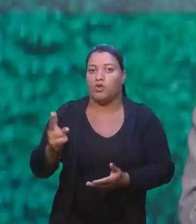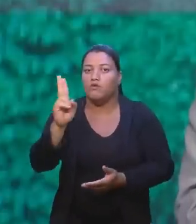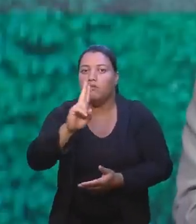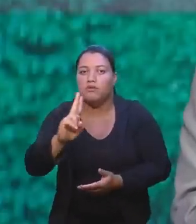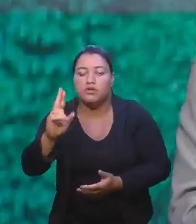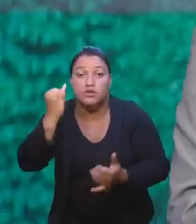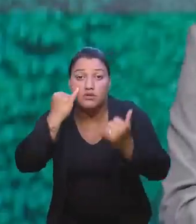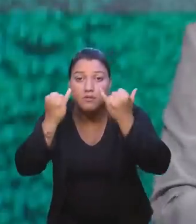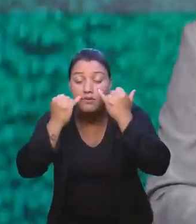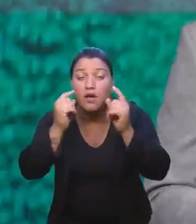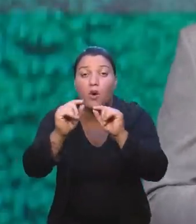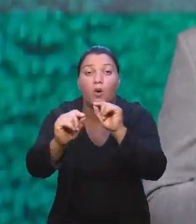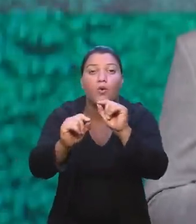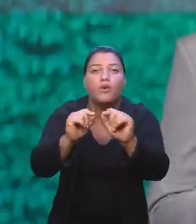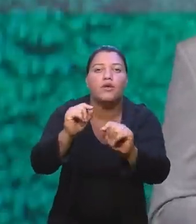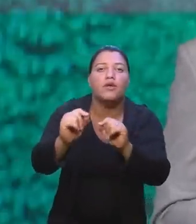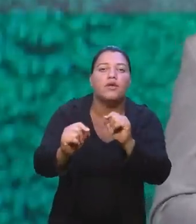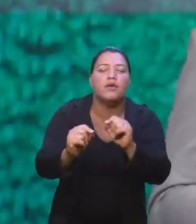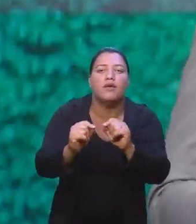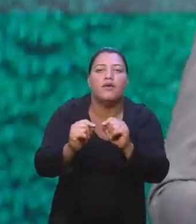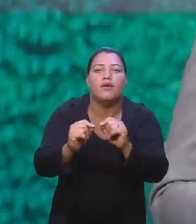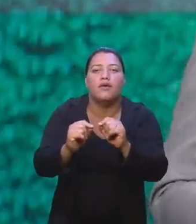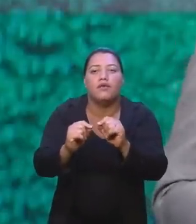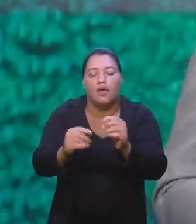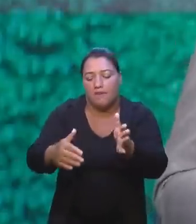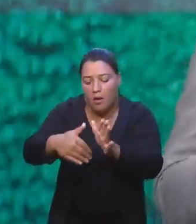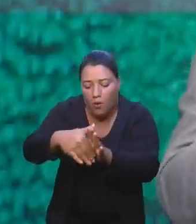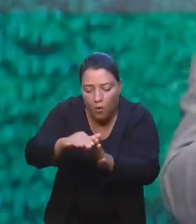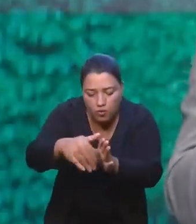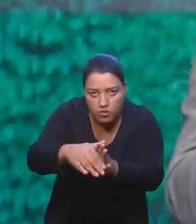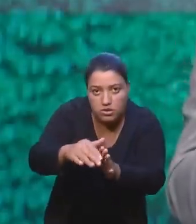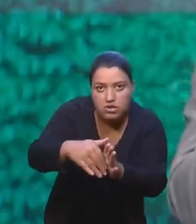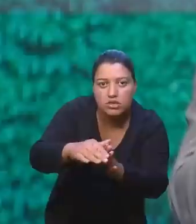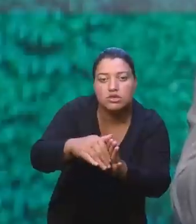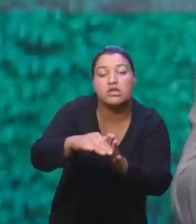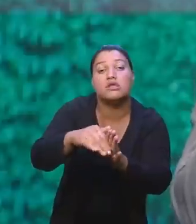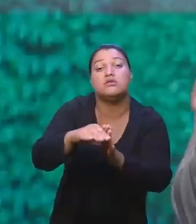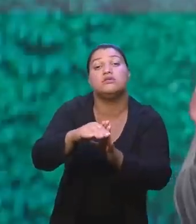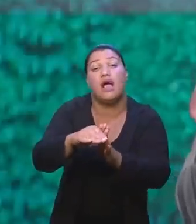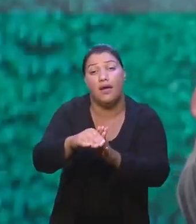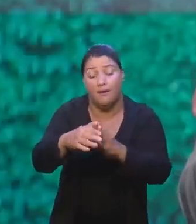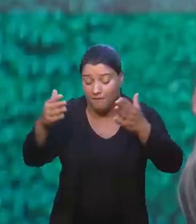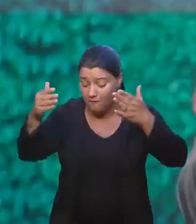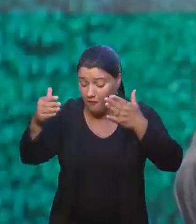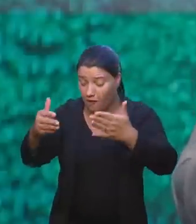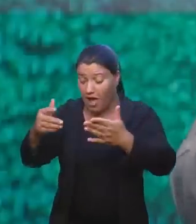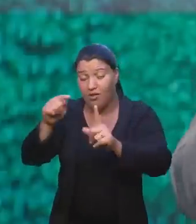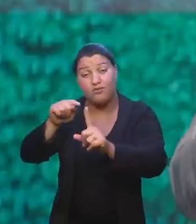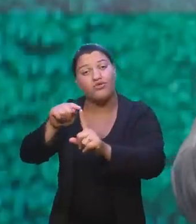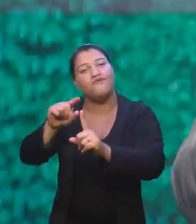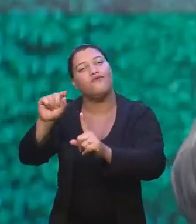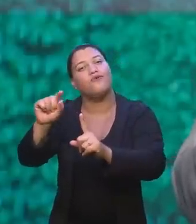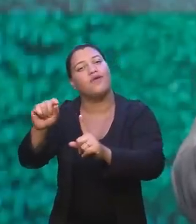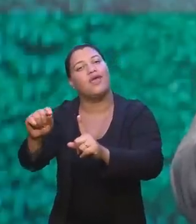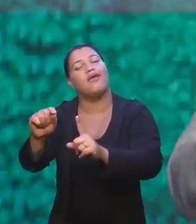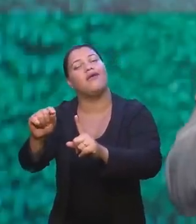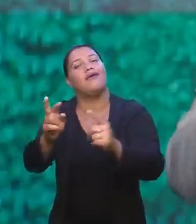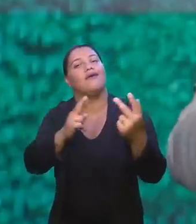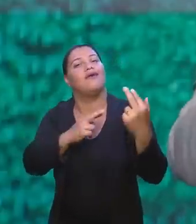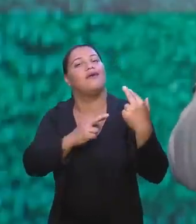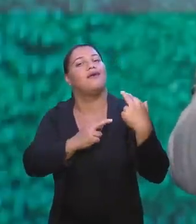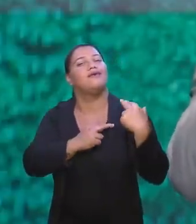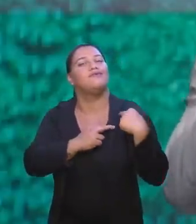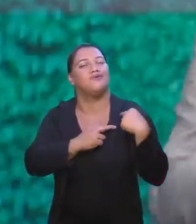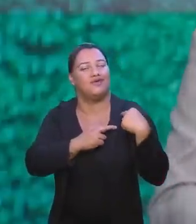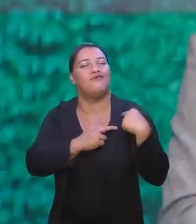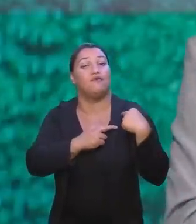informações justamente como fortalecimento, conscientização, a fim de que muito focados, responsáveis,